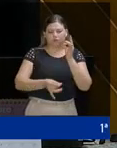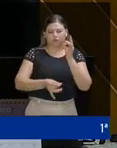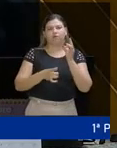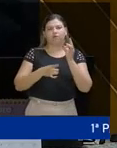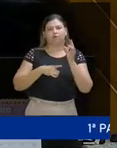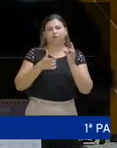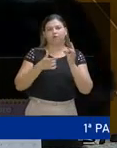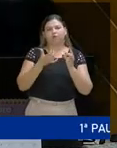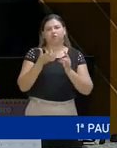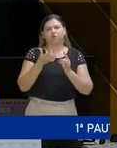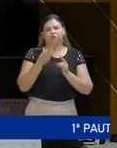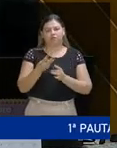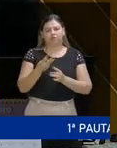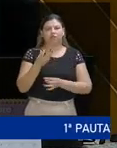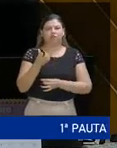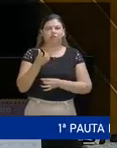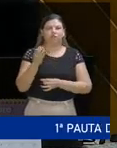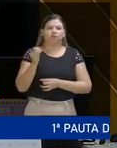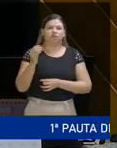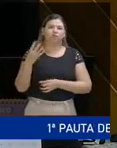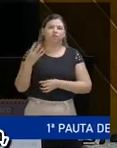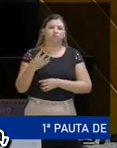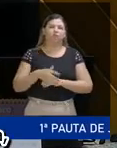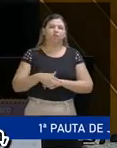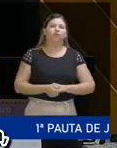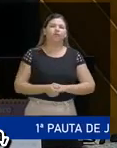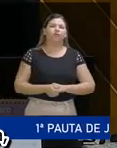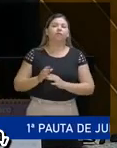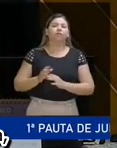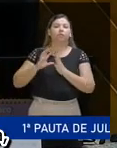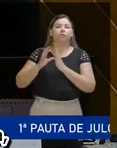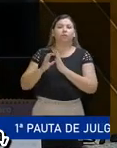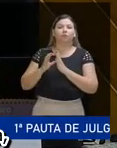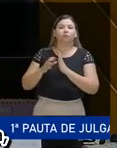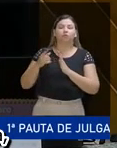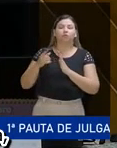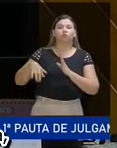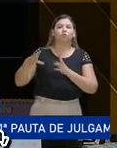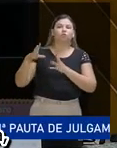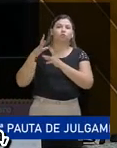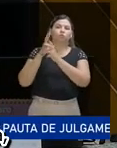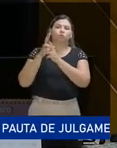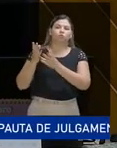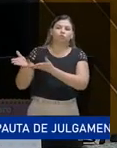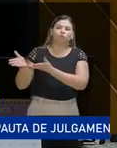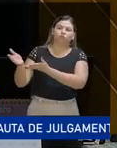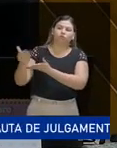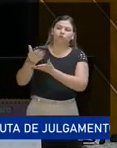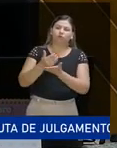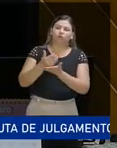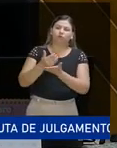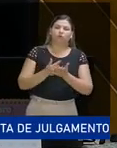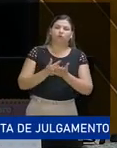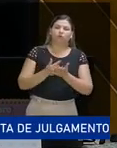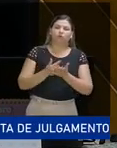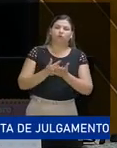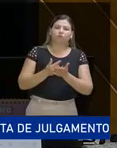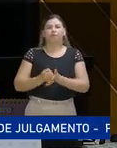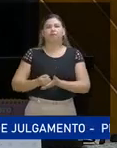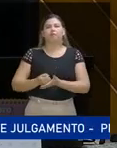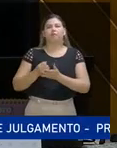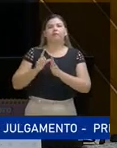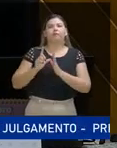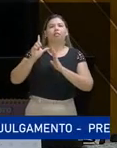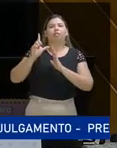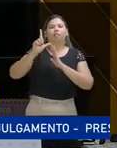23.604. Meu parecer. O partido fez a juntada de documentação tardia no ID